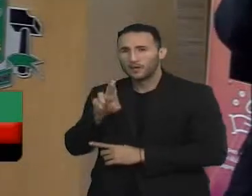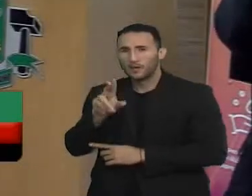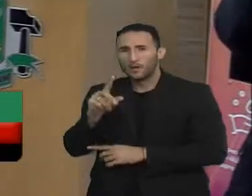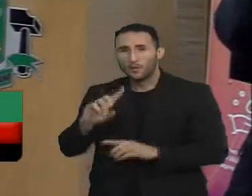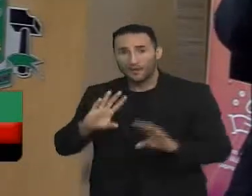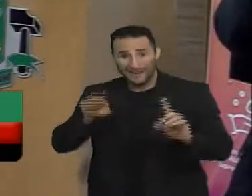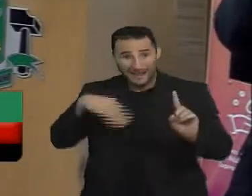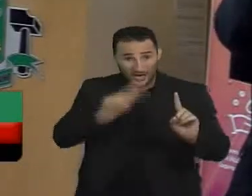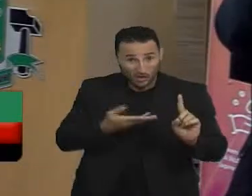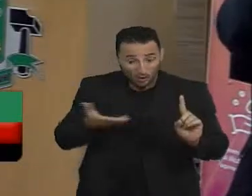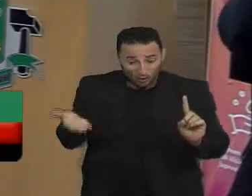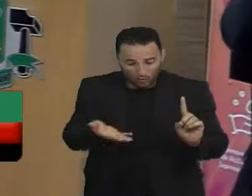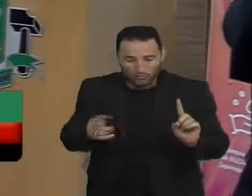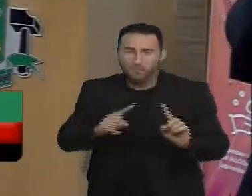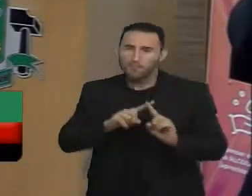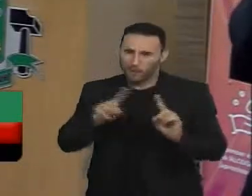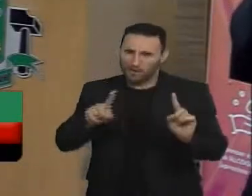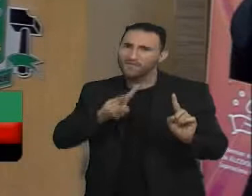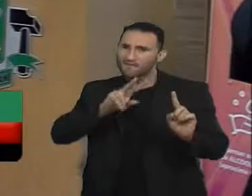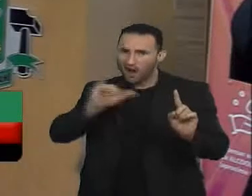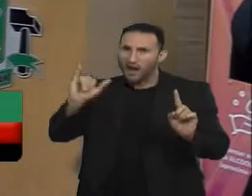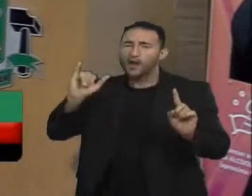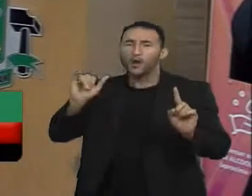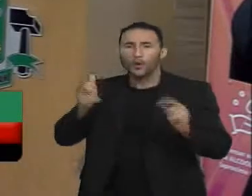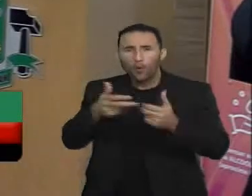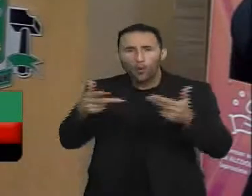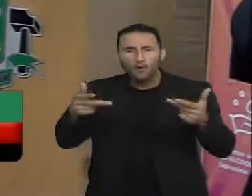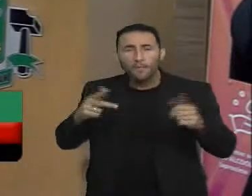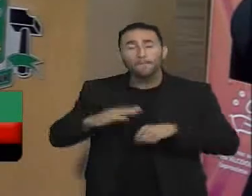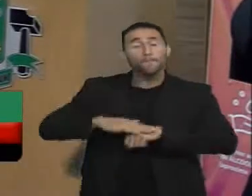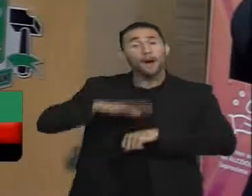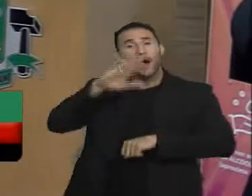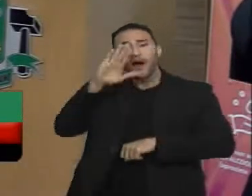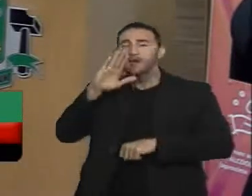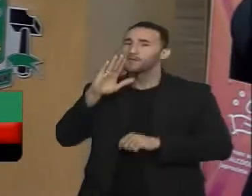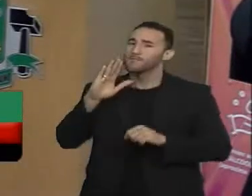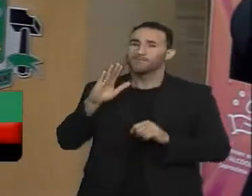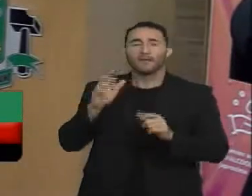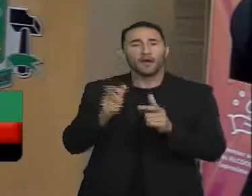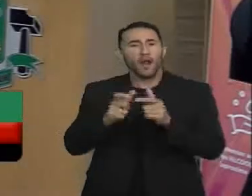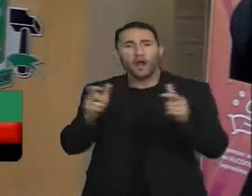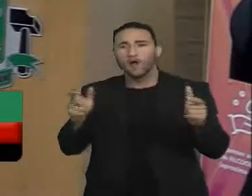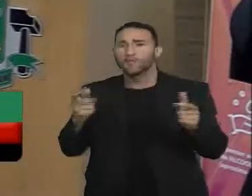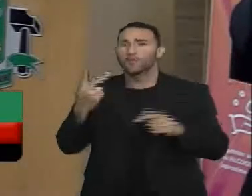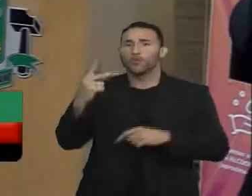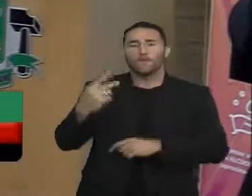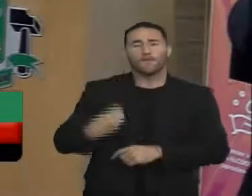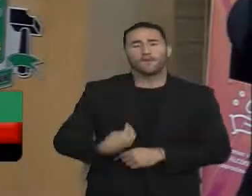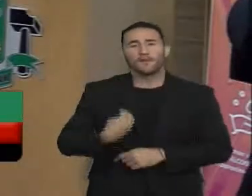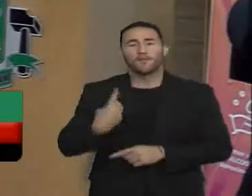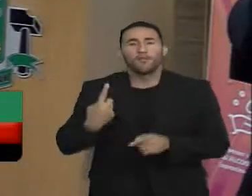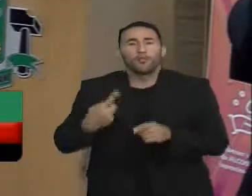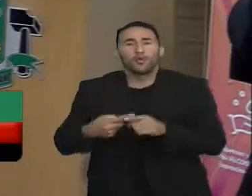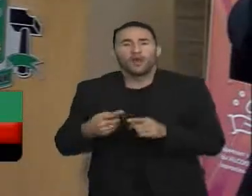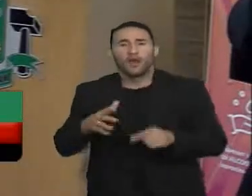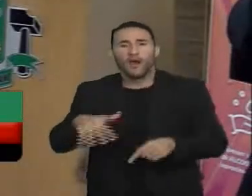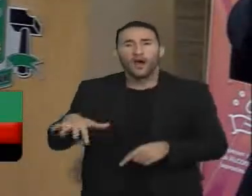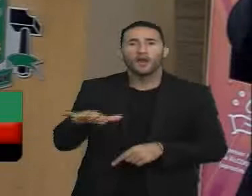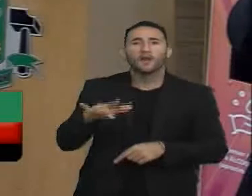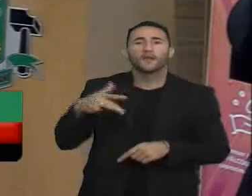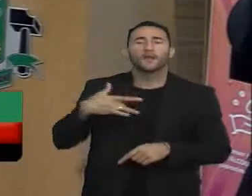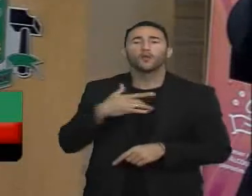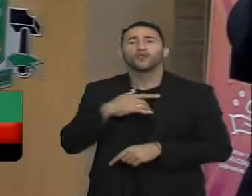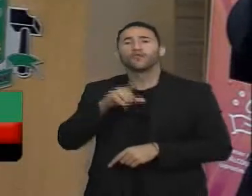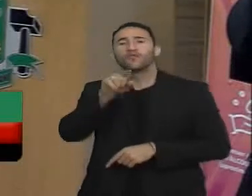certeza que vai vir coisas maiores na sua vida, porque você é uma referência na área da